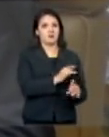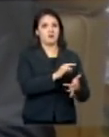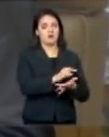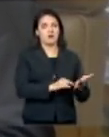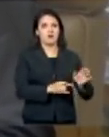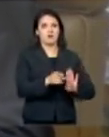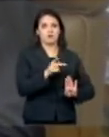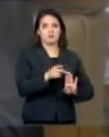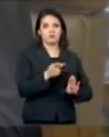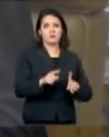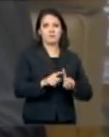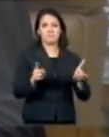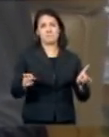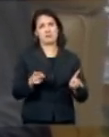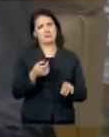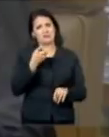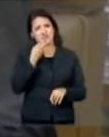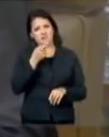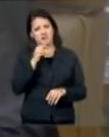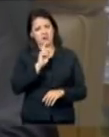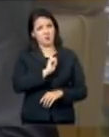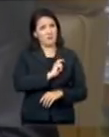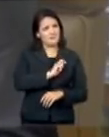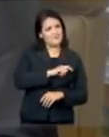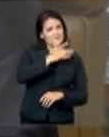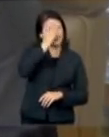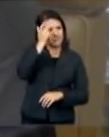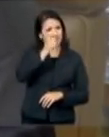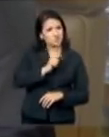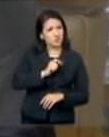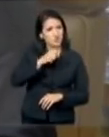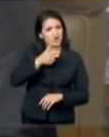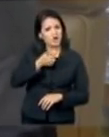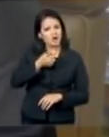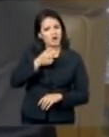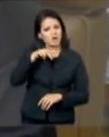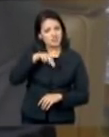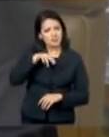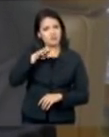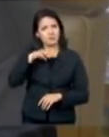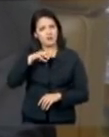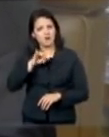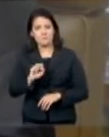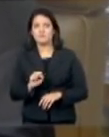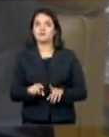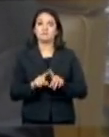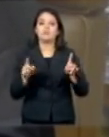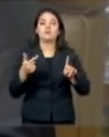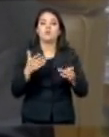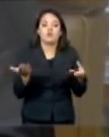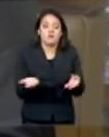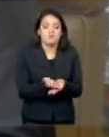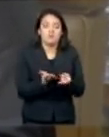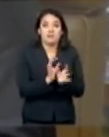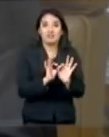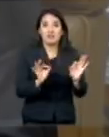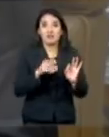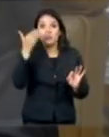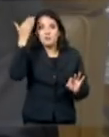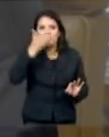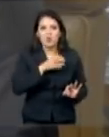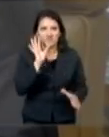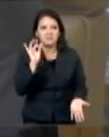à má fé do impetrante ora recorridos além do ministro edson fachin não há nos autos prova alguma